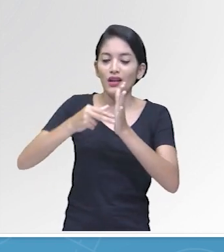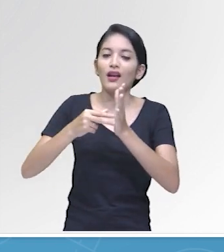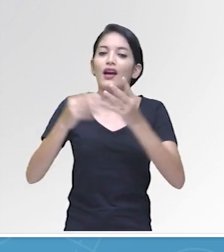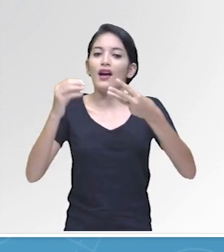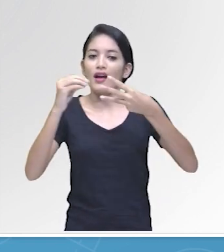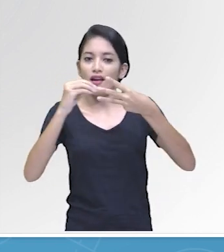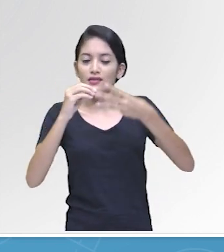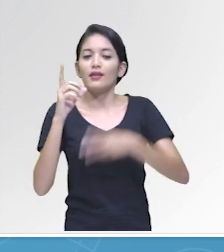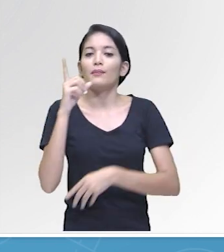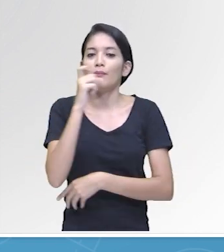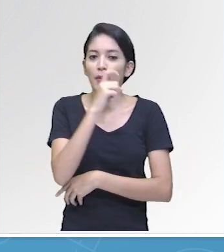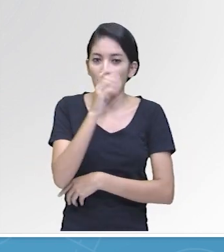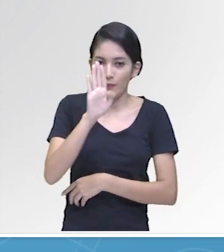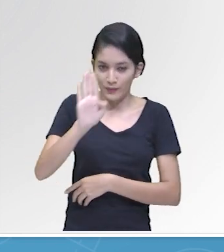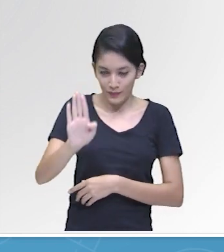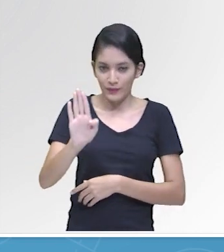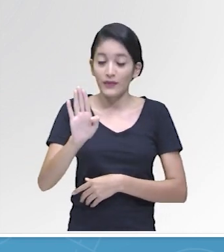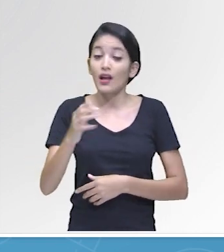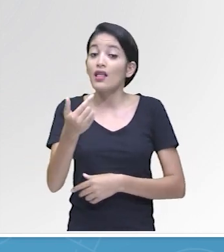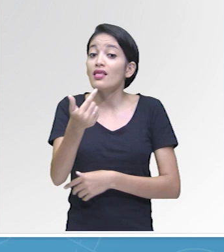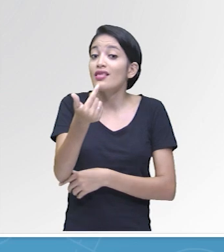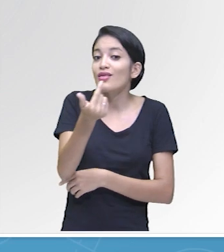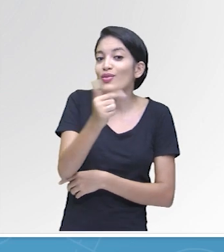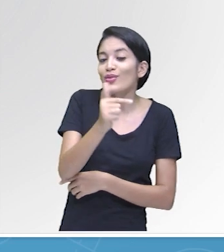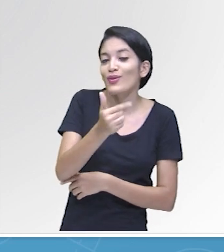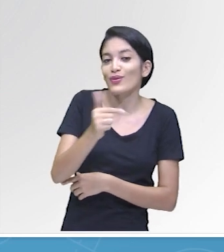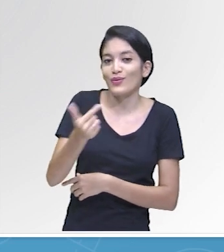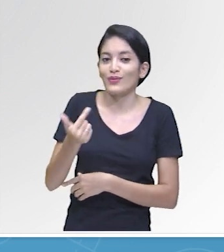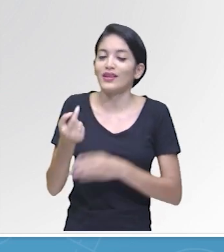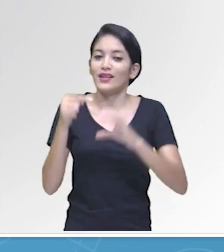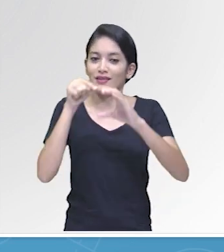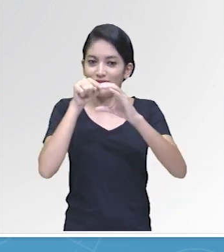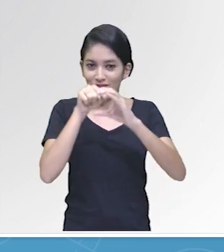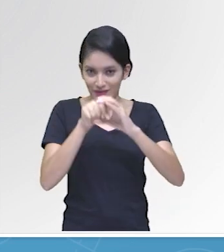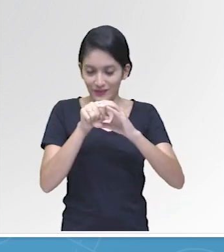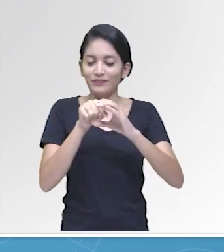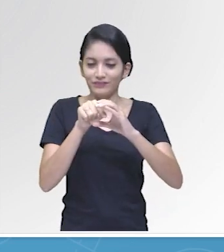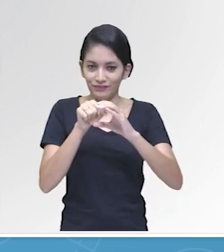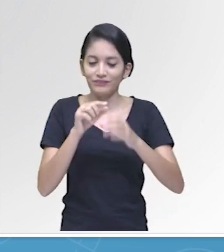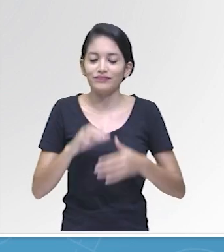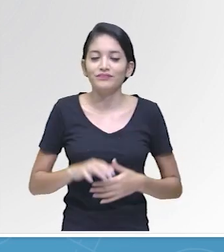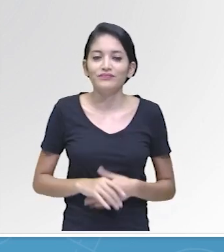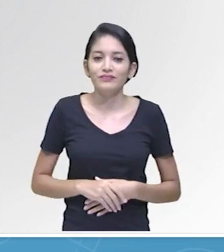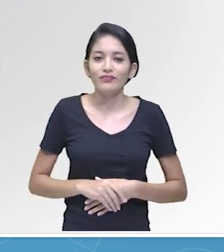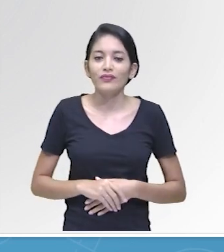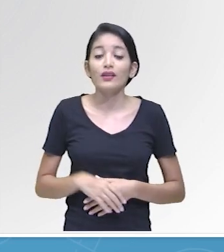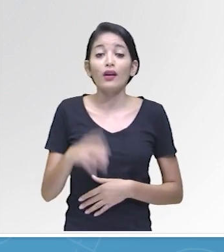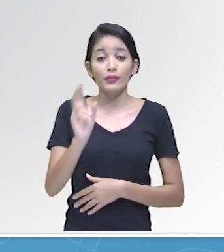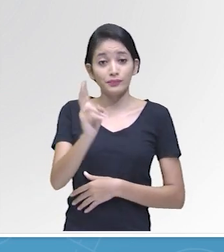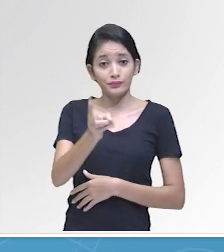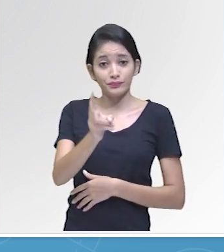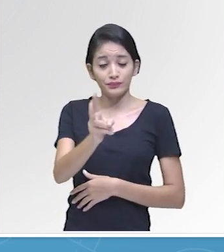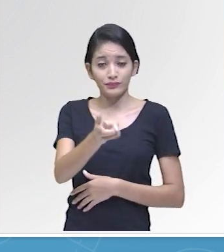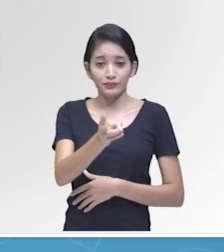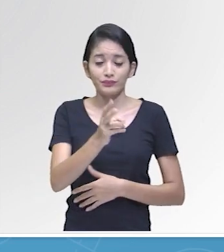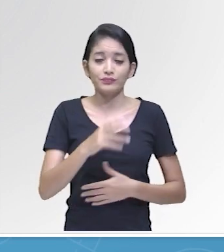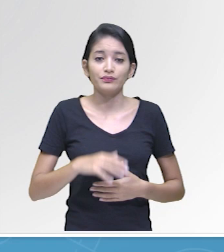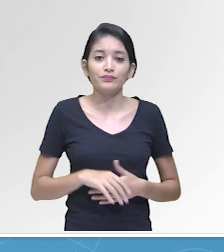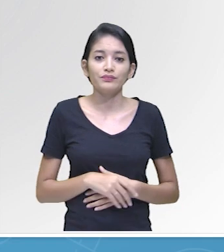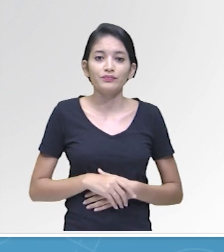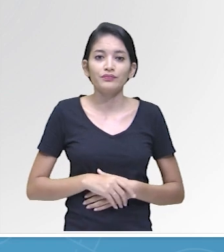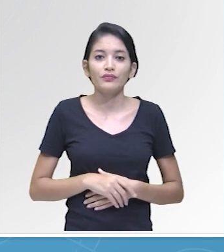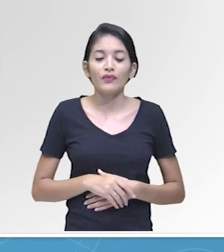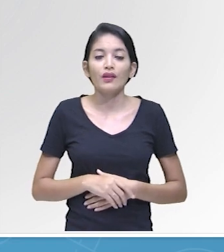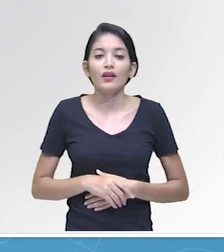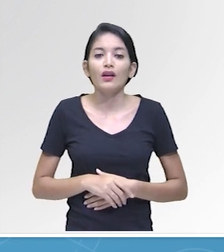célula procarionte, ela não possui o núcleo delimitado. E continuando aí a nossa aula, nós